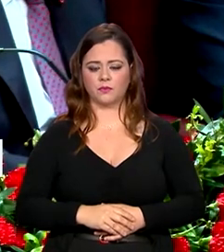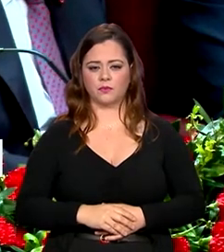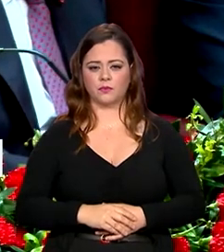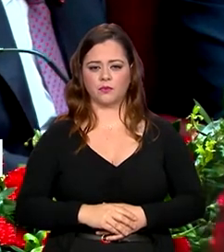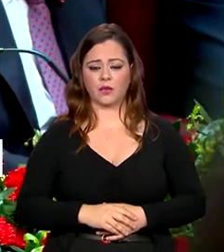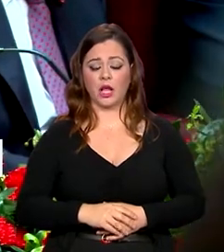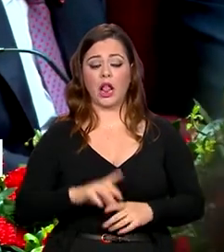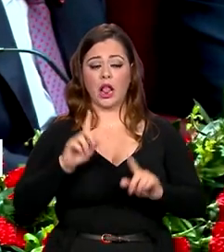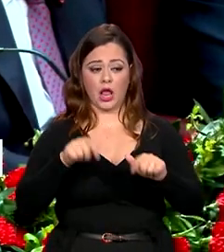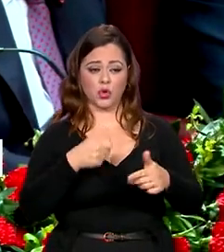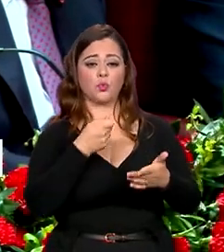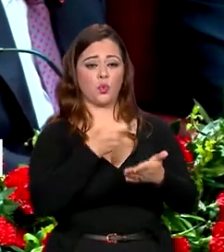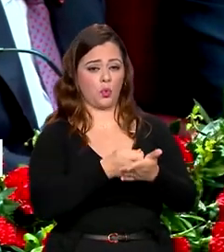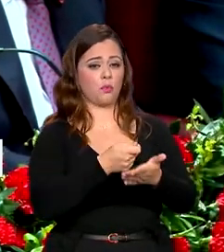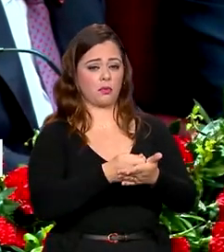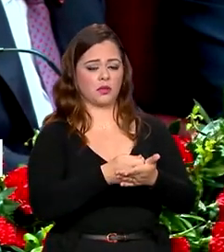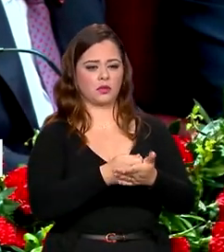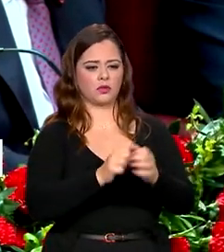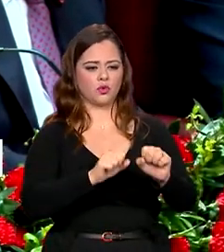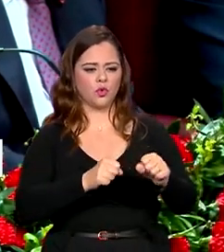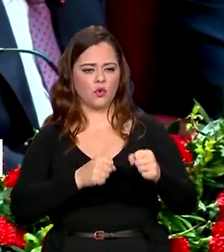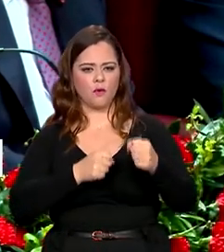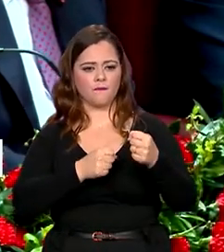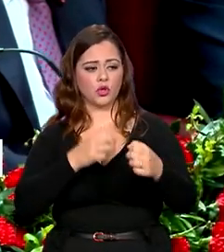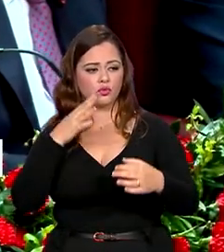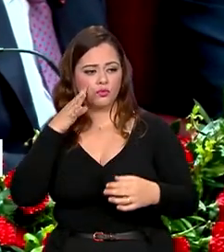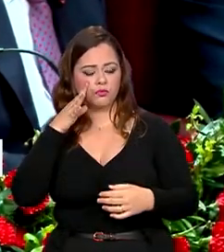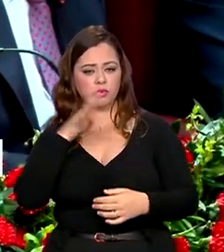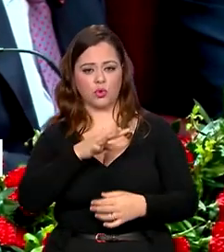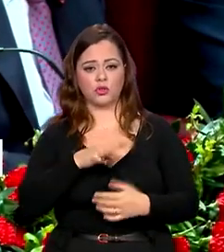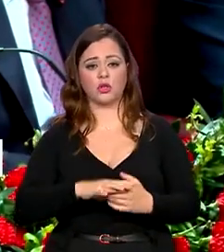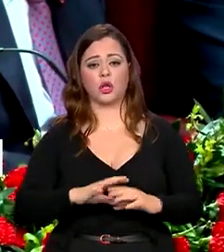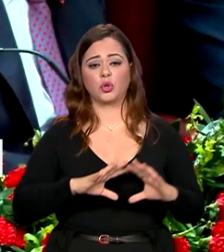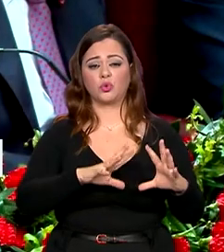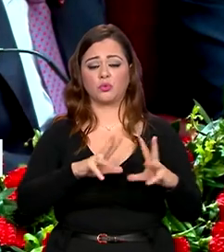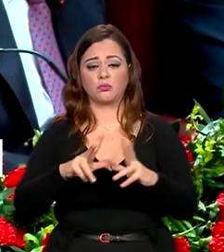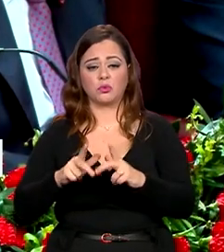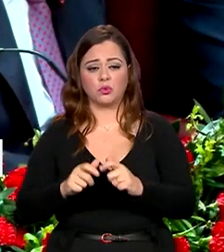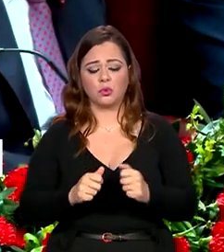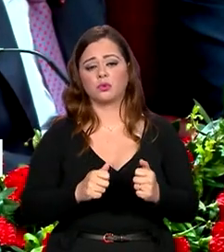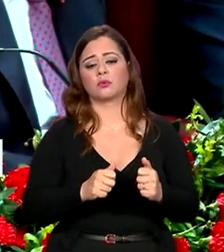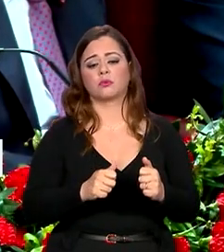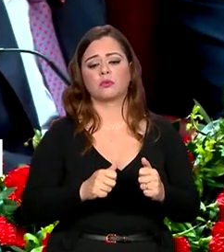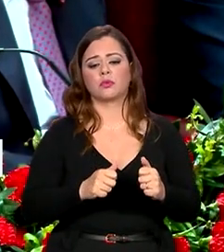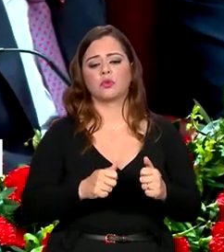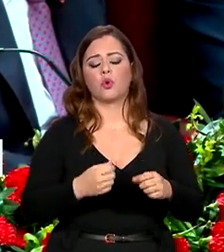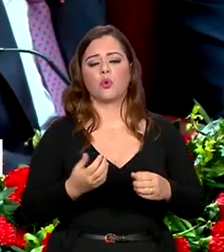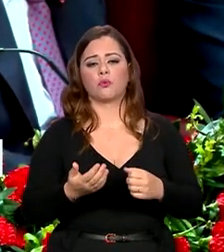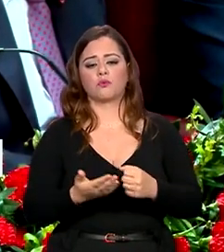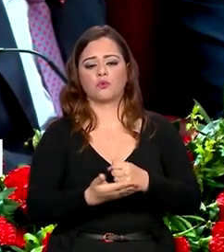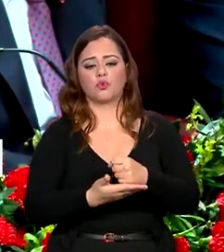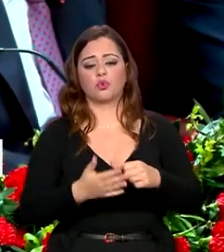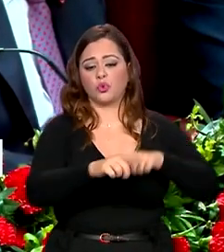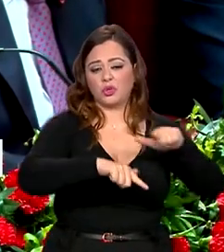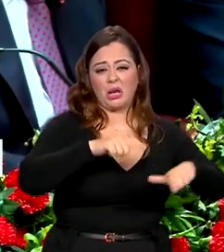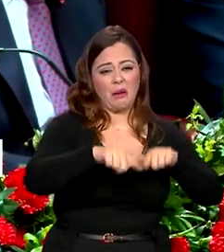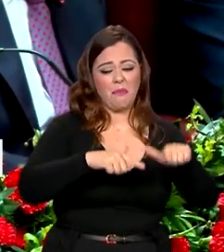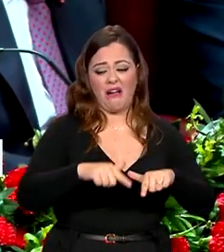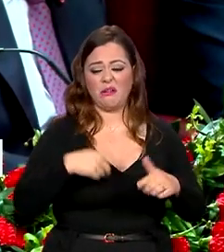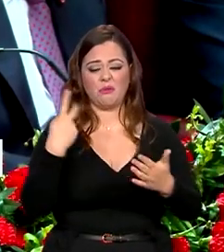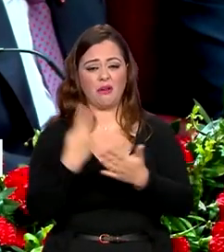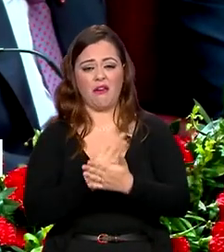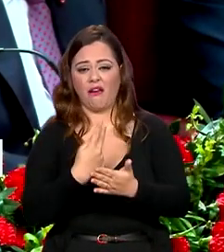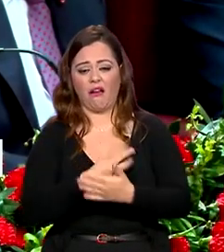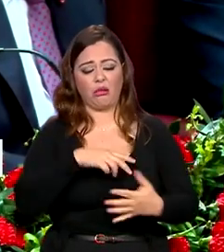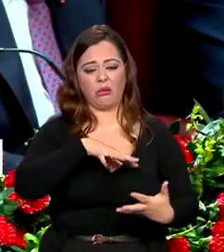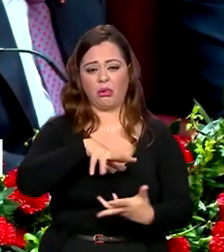Esse compromisso nos força a reconhecer que as ferramentas da governança global se têm mostrado inadequadas para